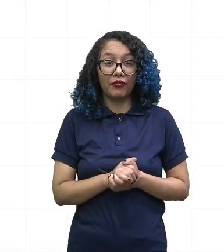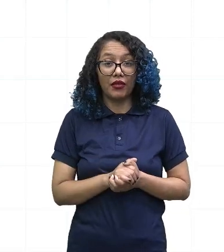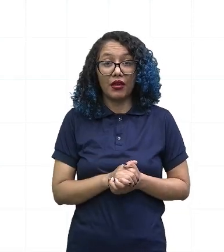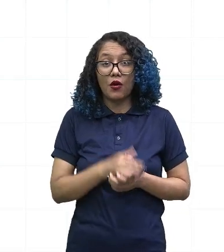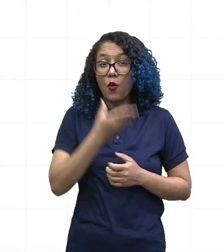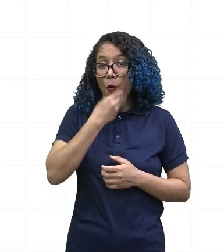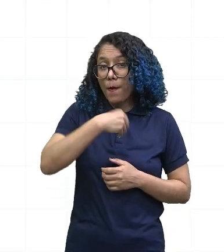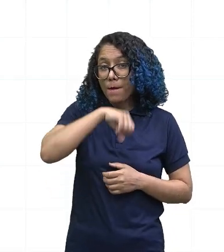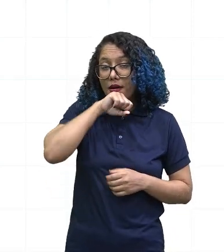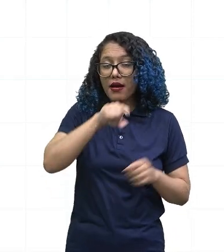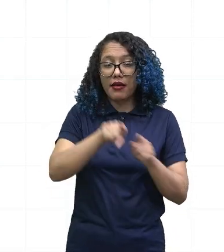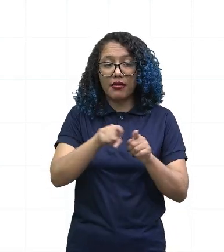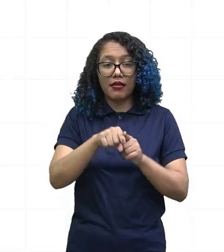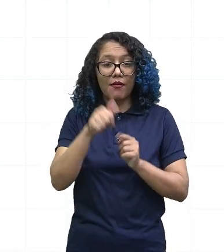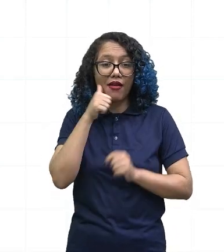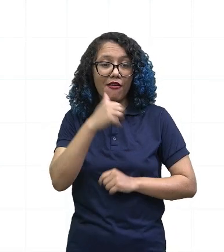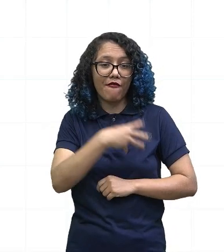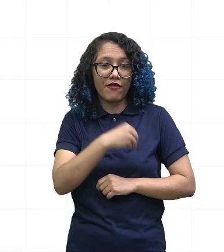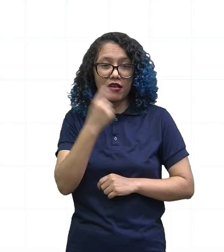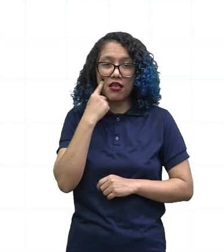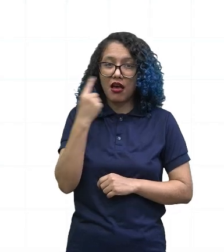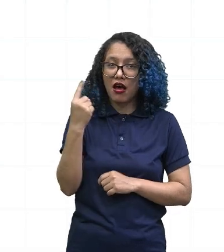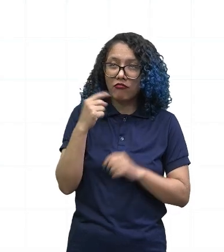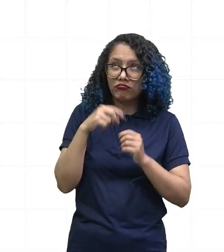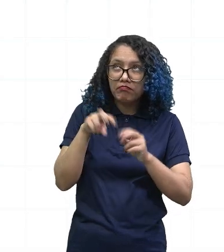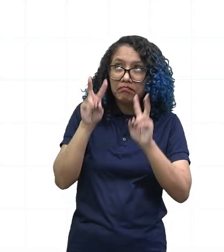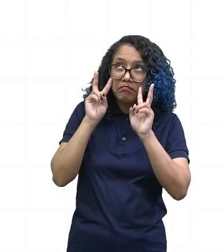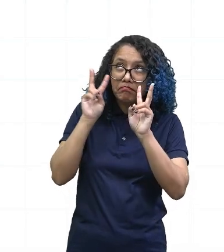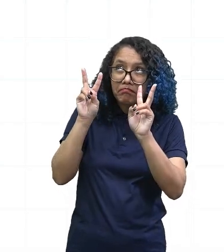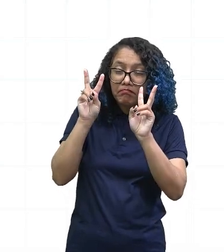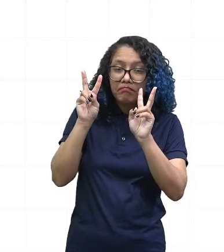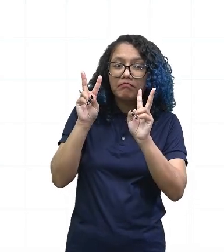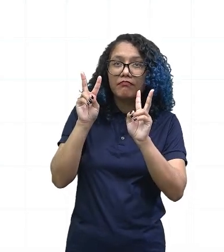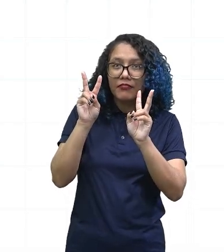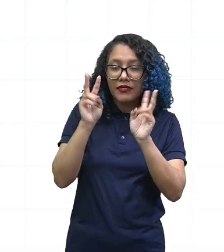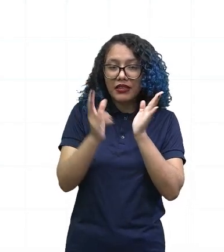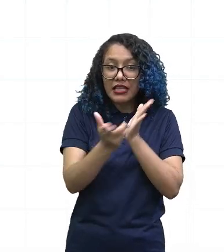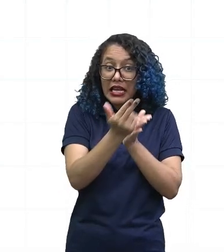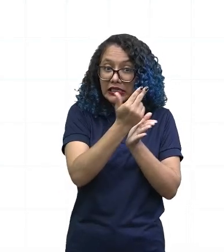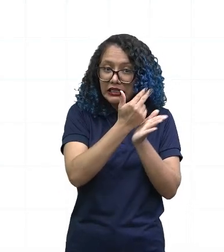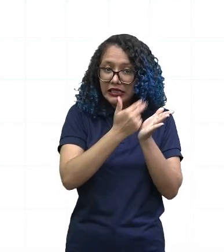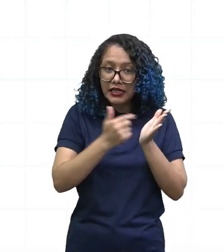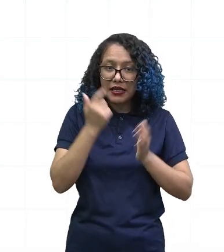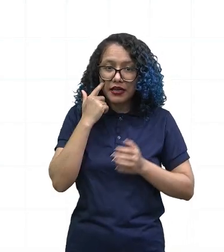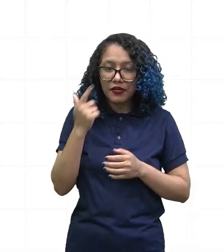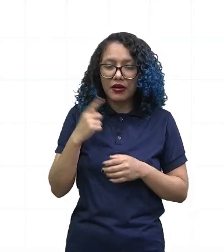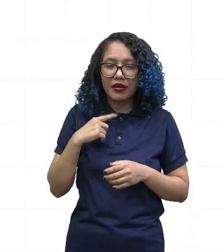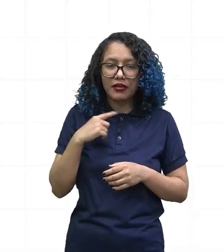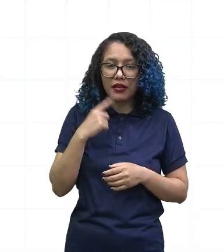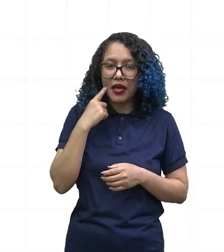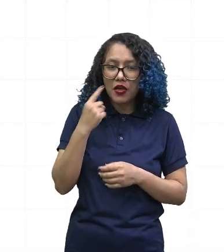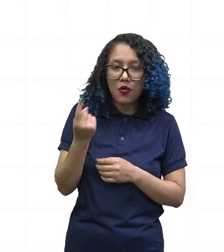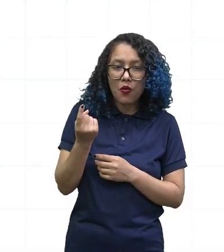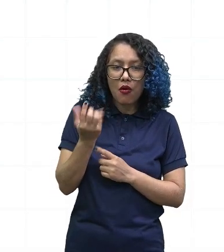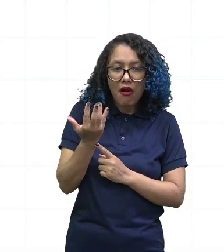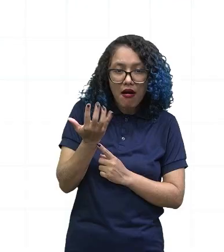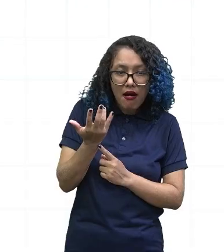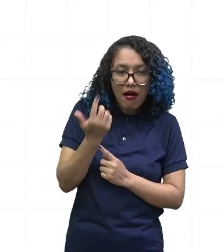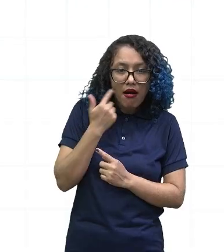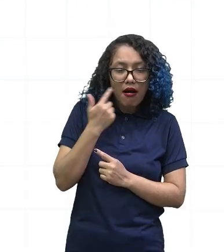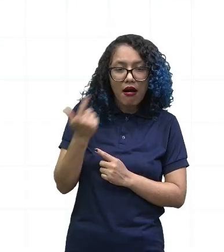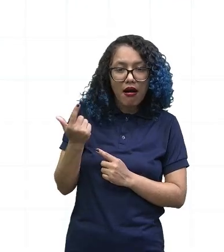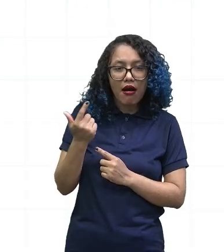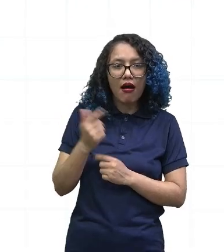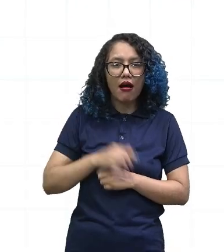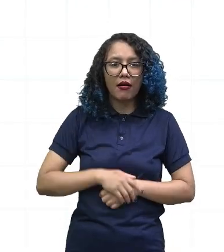estão olhando aí essas pinturas, ó. Aí a menina tem o candeeiro, aí tem a tinta, o pincel, vejam aí